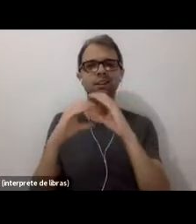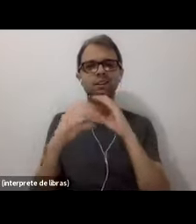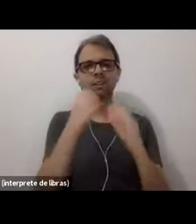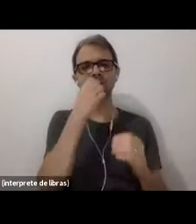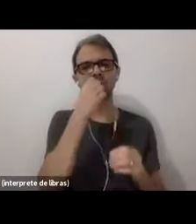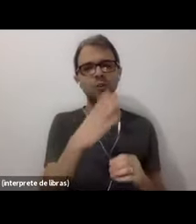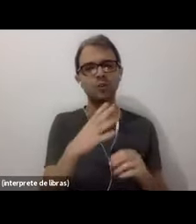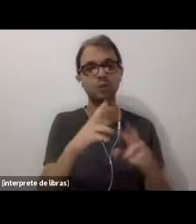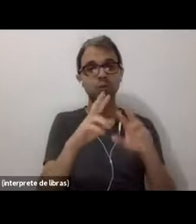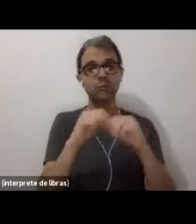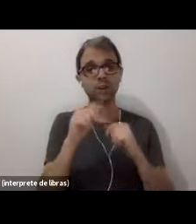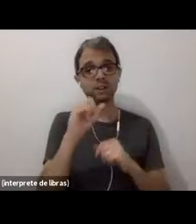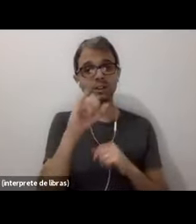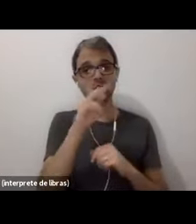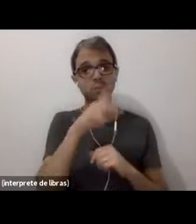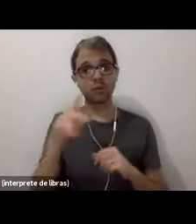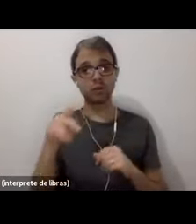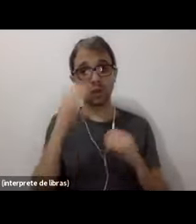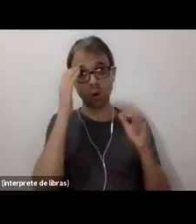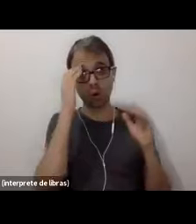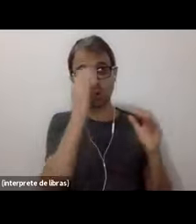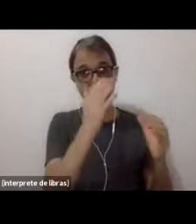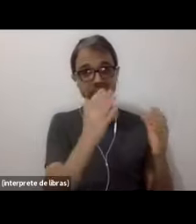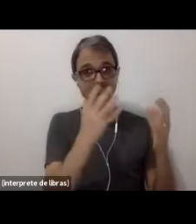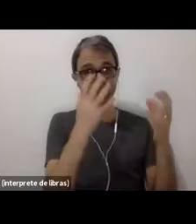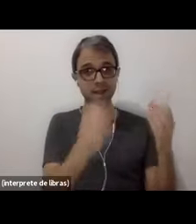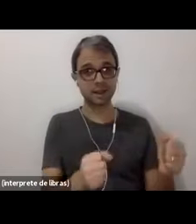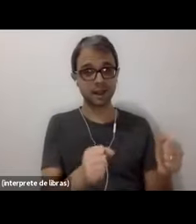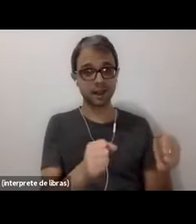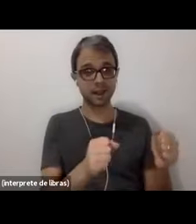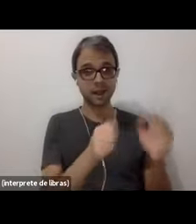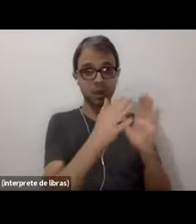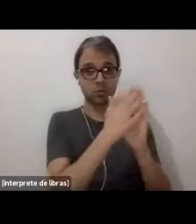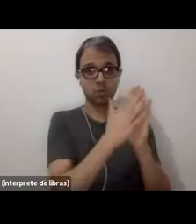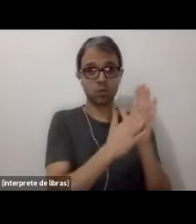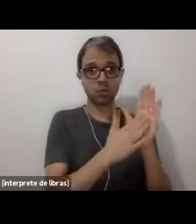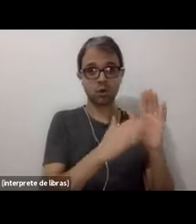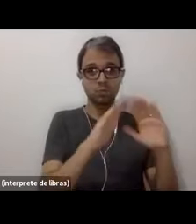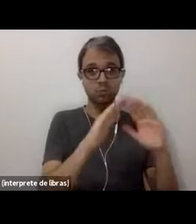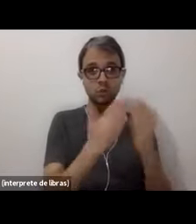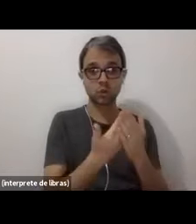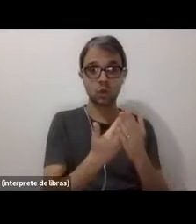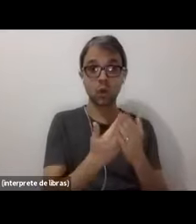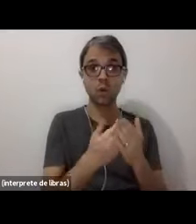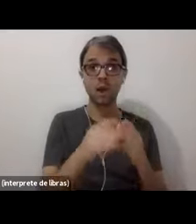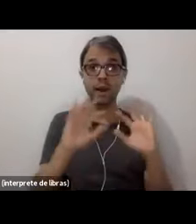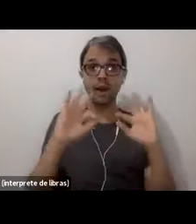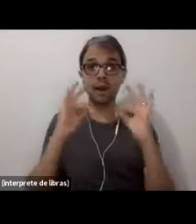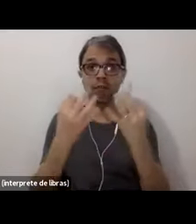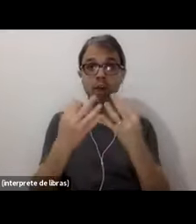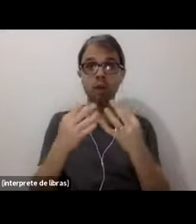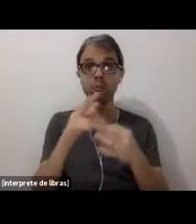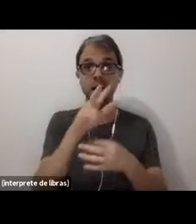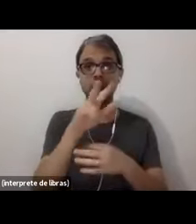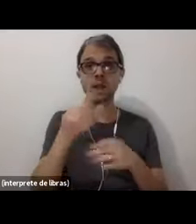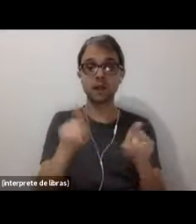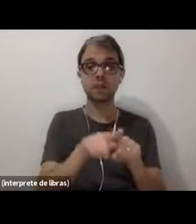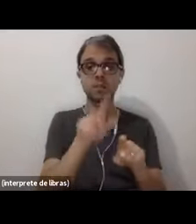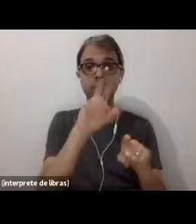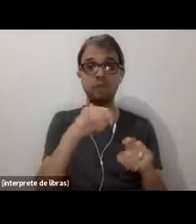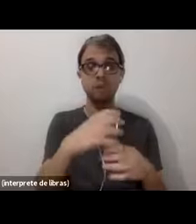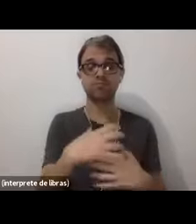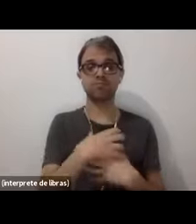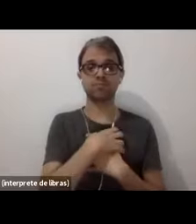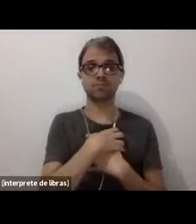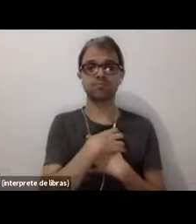está propondo, as famílias também se sentem mais tranquilas, né? Não foi diferente também para a gente dar essa calmaria para os